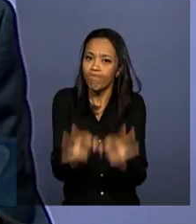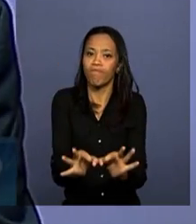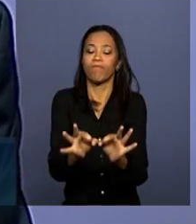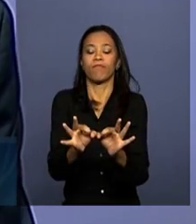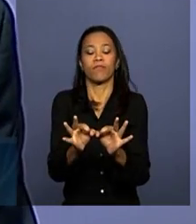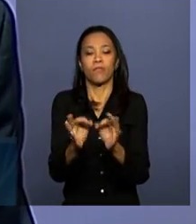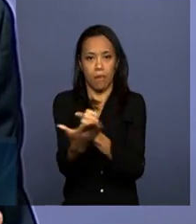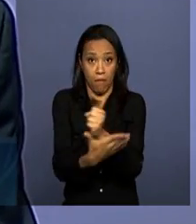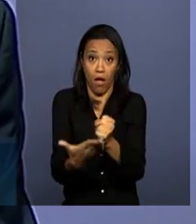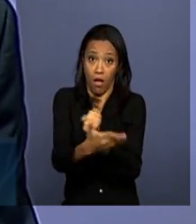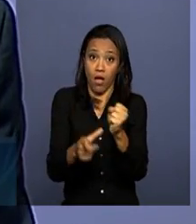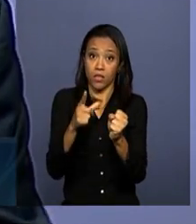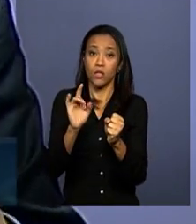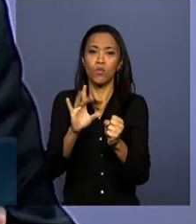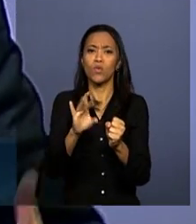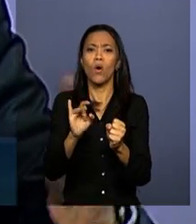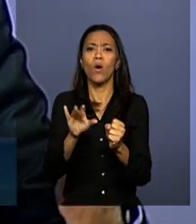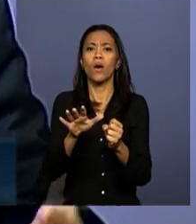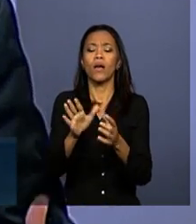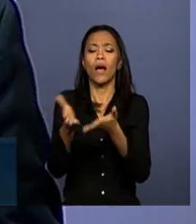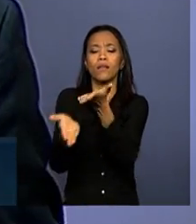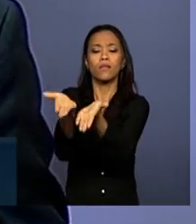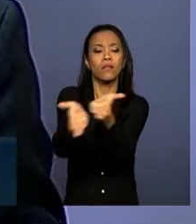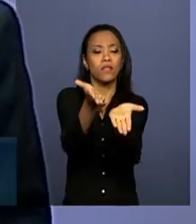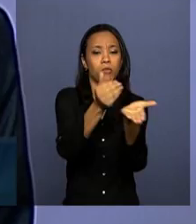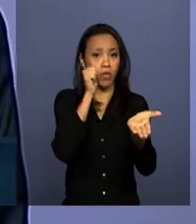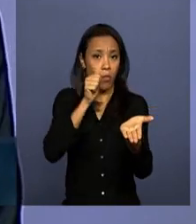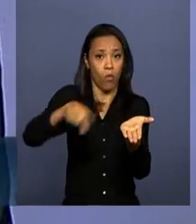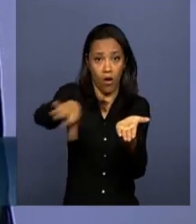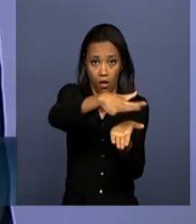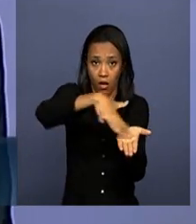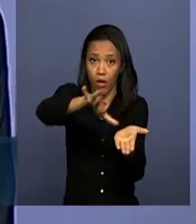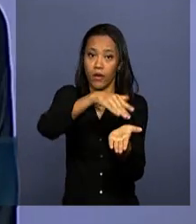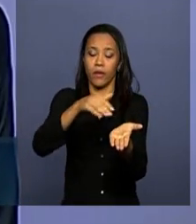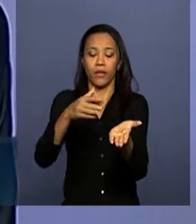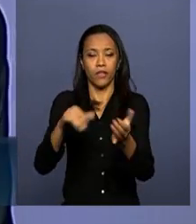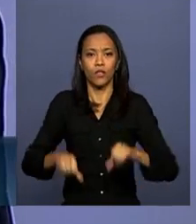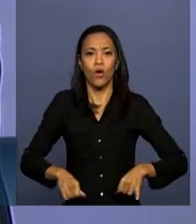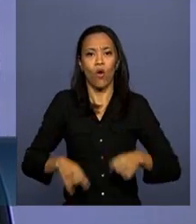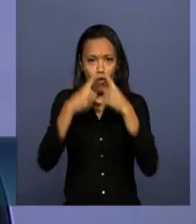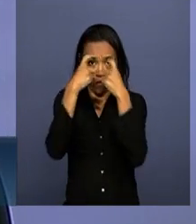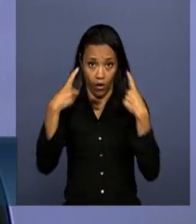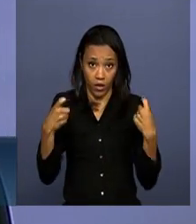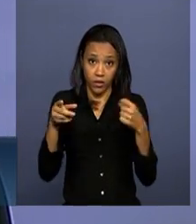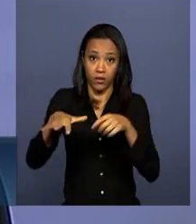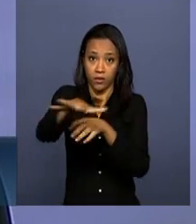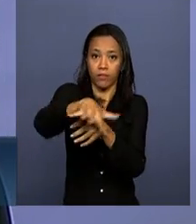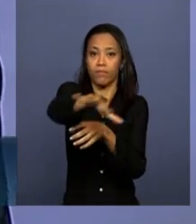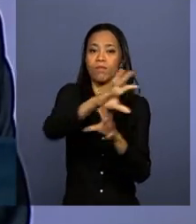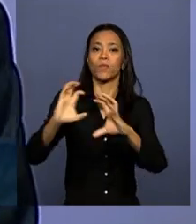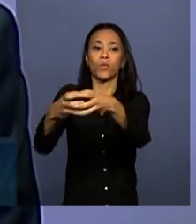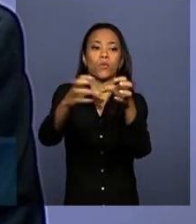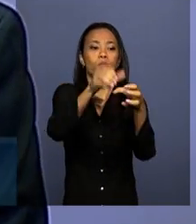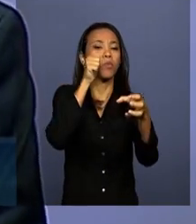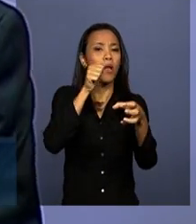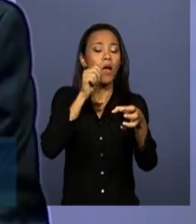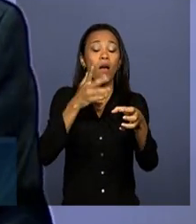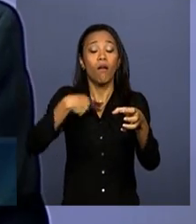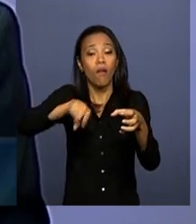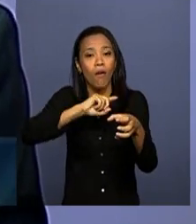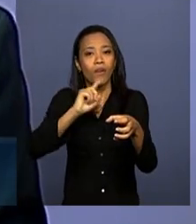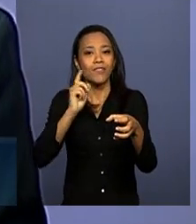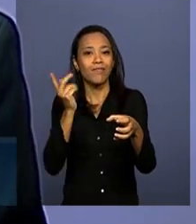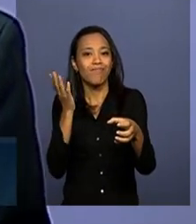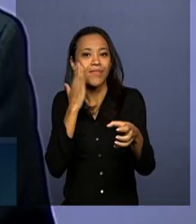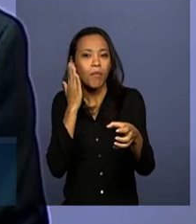só nesses serviços, mas em todos os serviços que atendem mulheres vítimas de violência, nós possamos, de fato, fazer